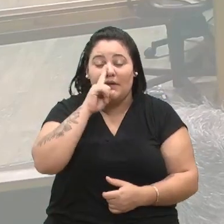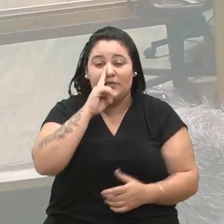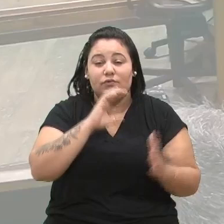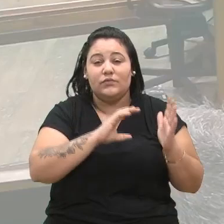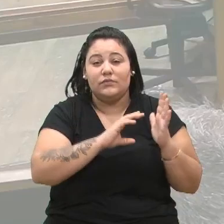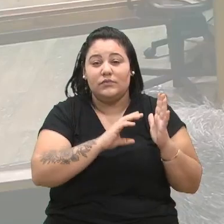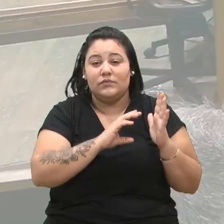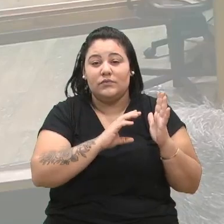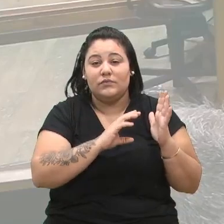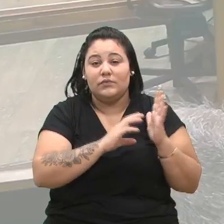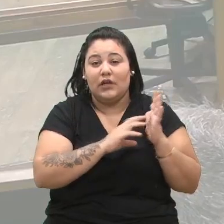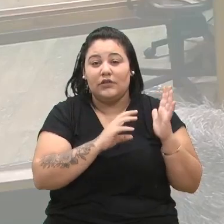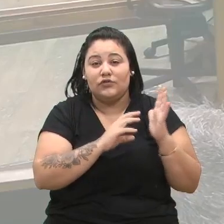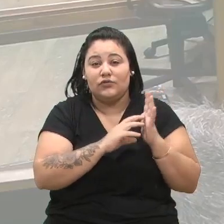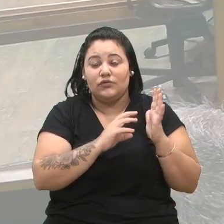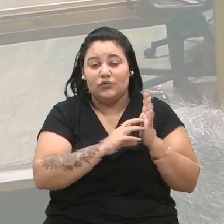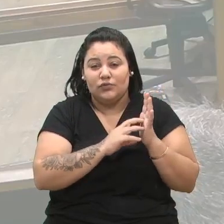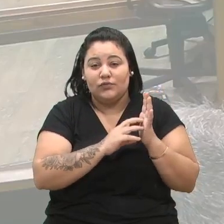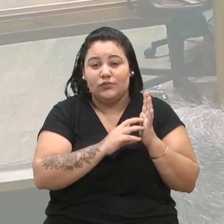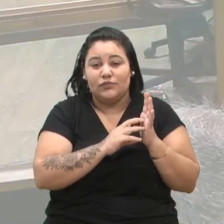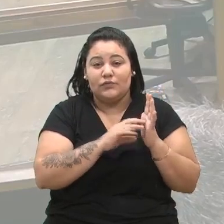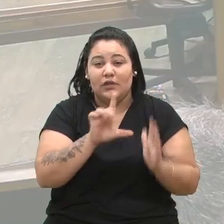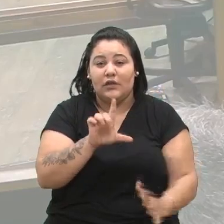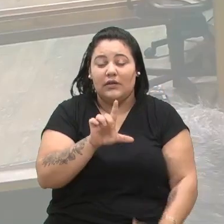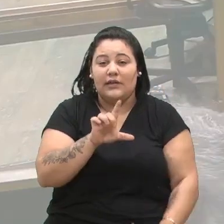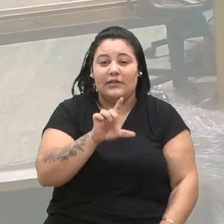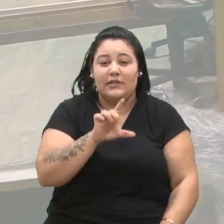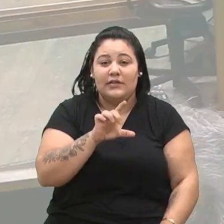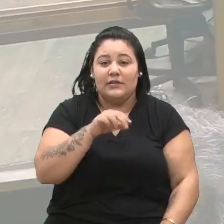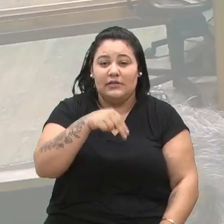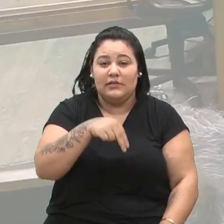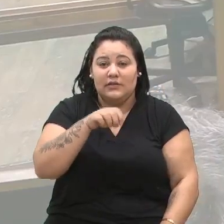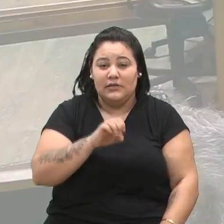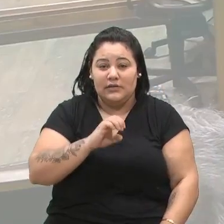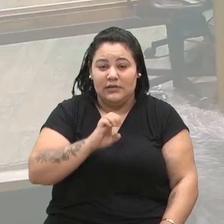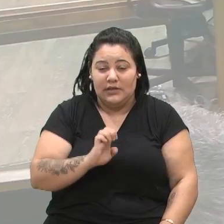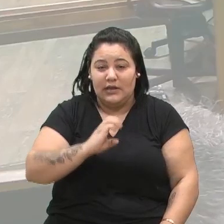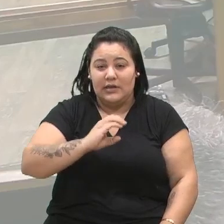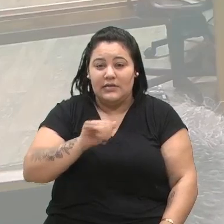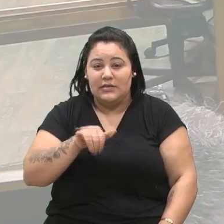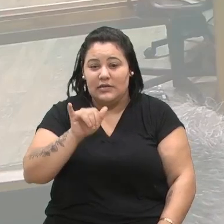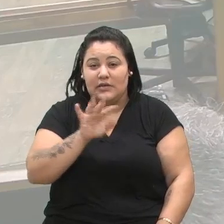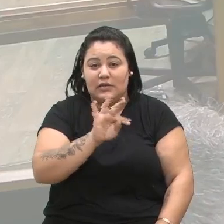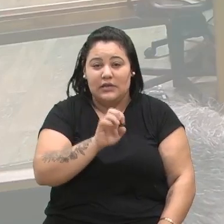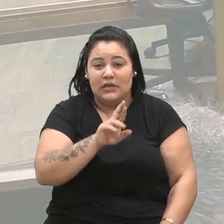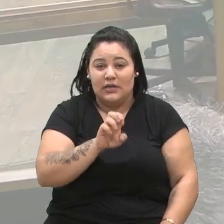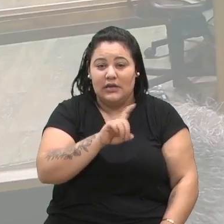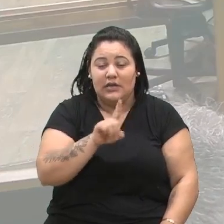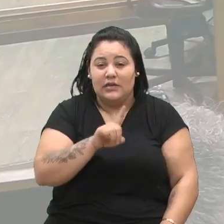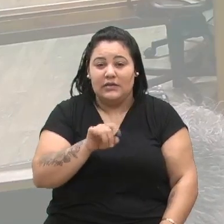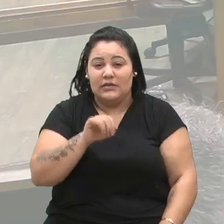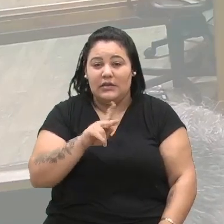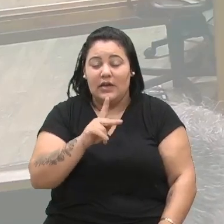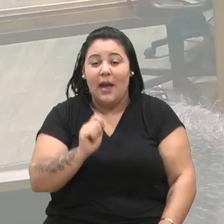Progressista, a senhora Nessi Terezinha Giacomete Barreto, mãe do nosso grande amigo